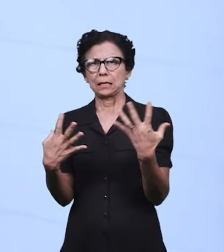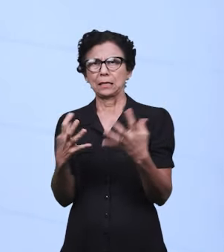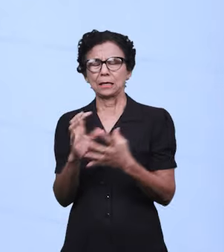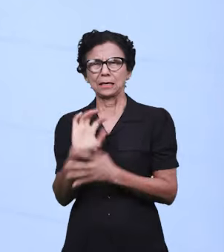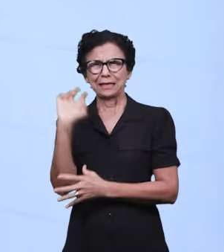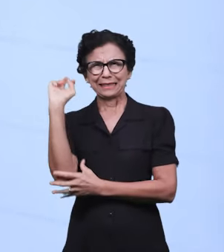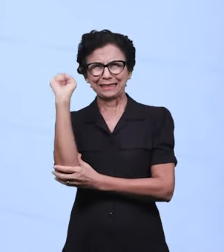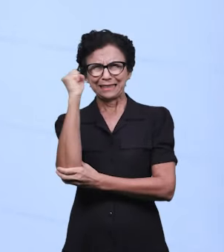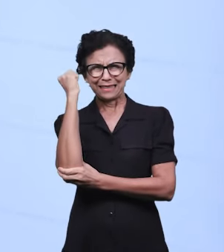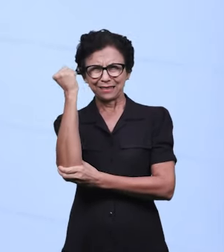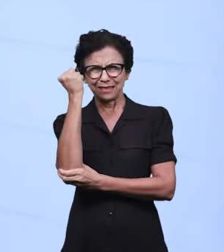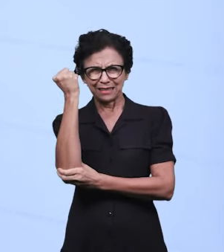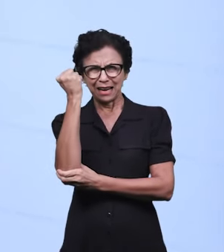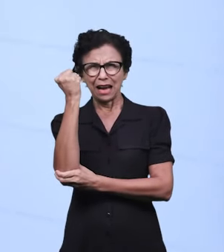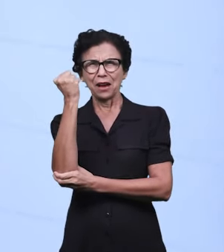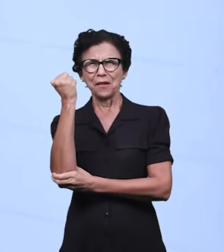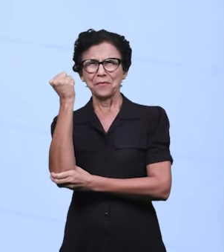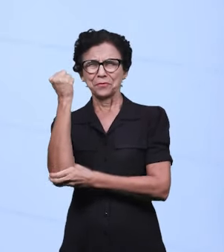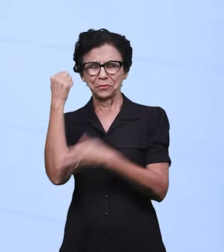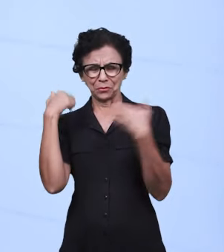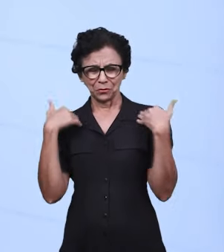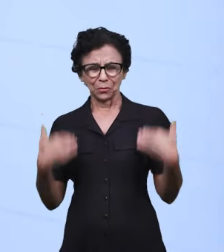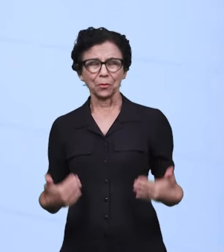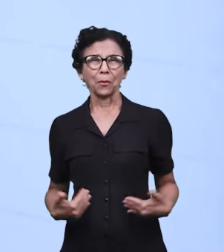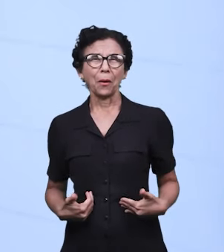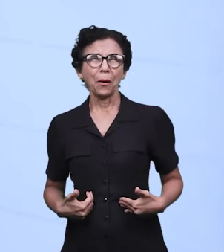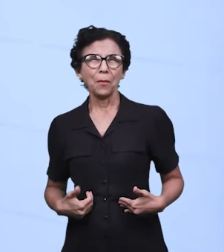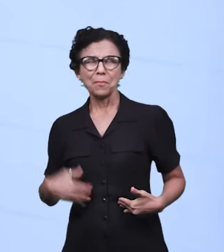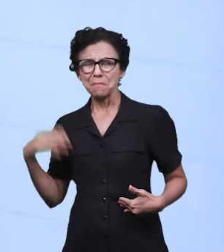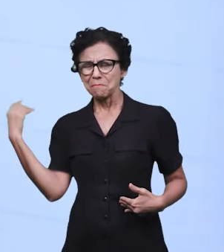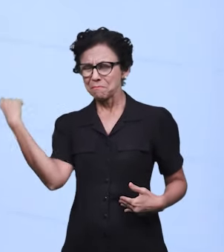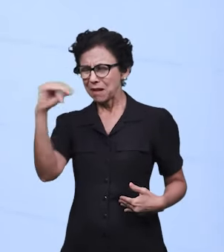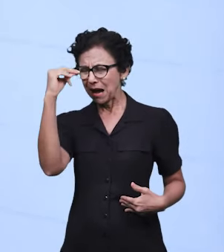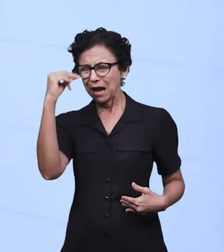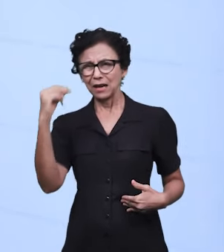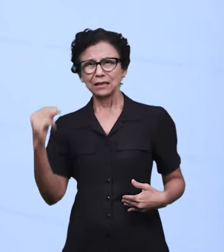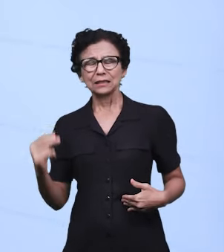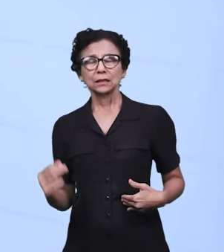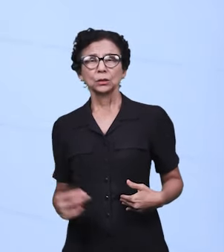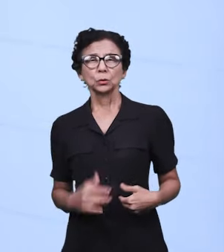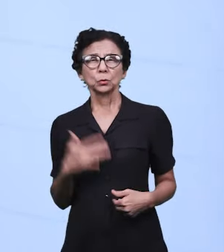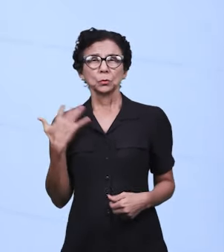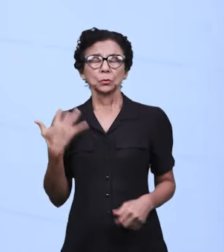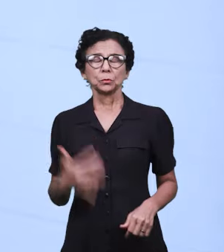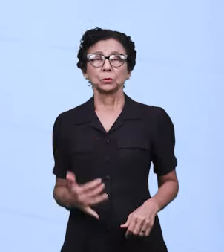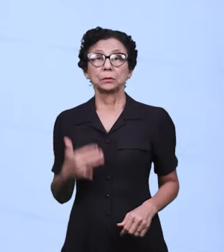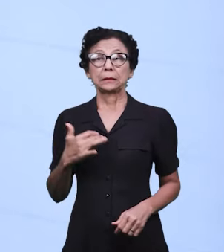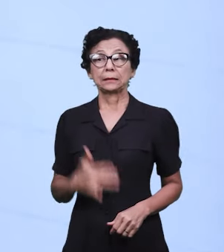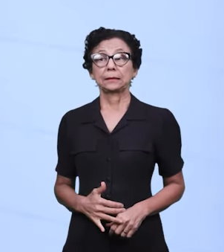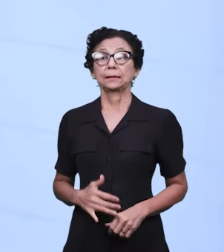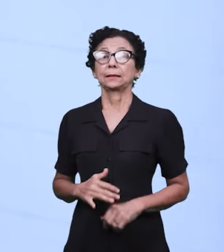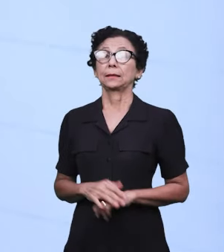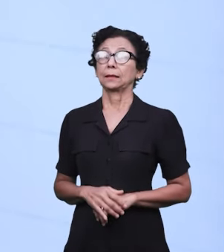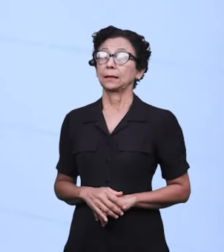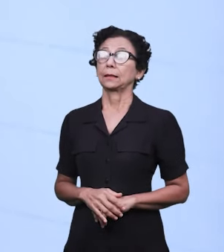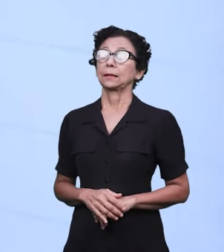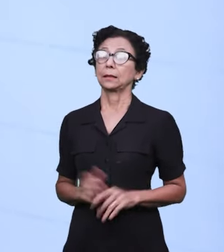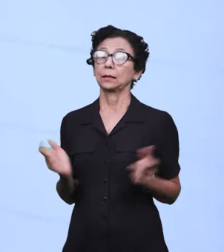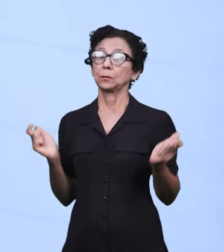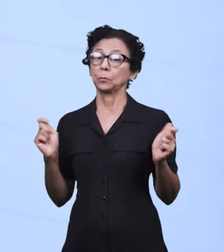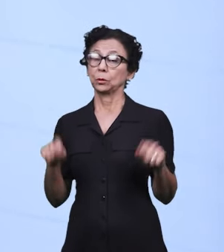grave, né? É uma agressão física, é uma agressão grave, é uma lesão grave, ela é passível